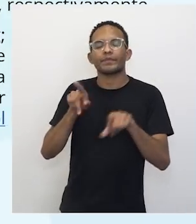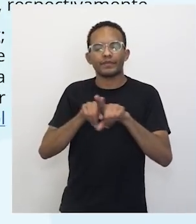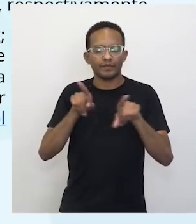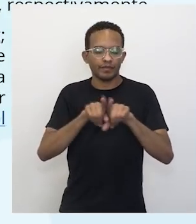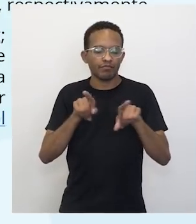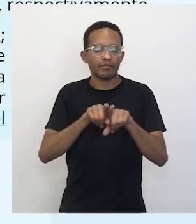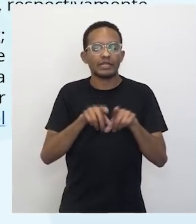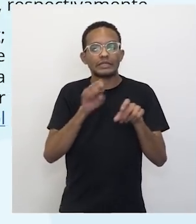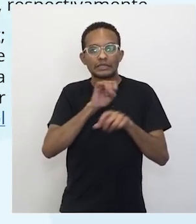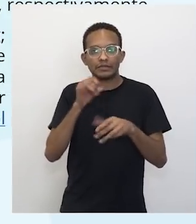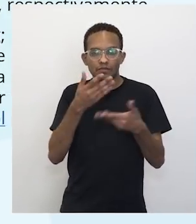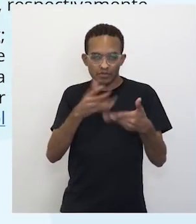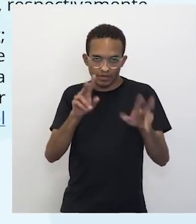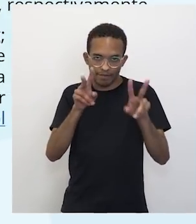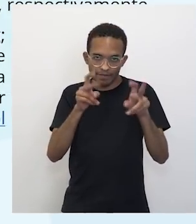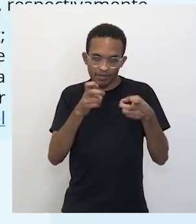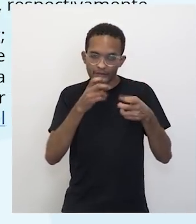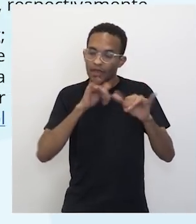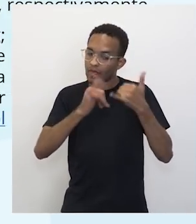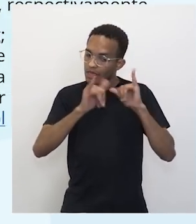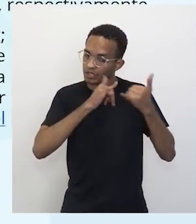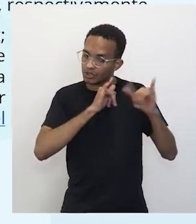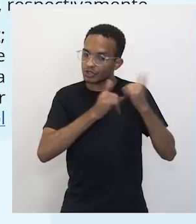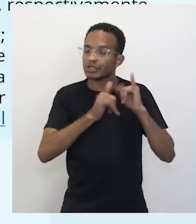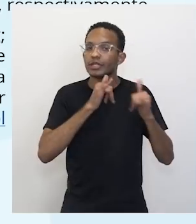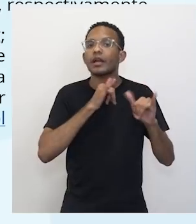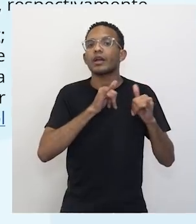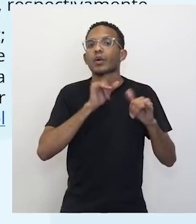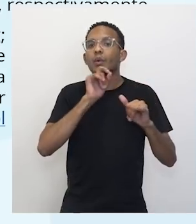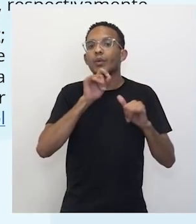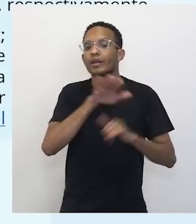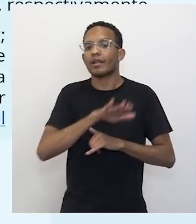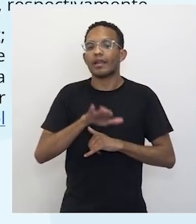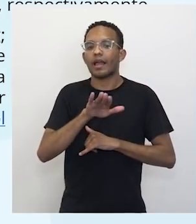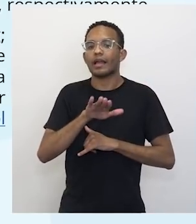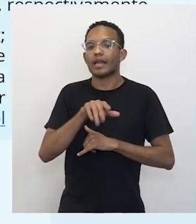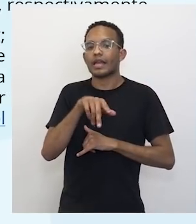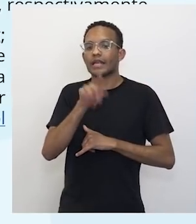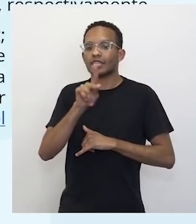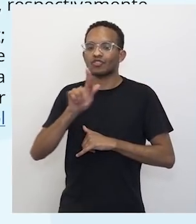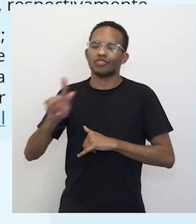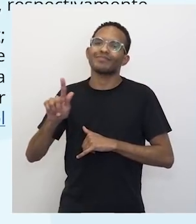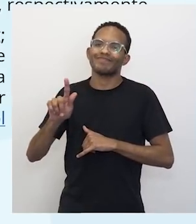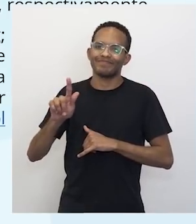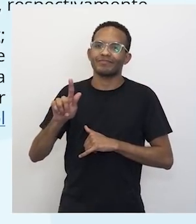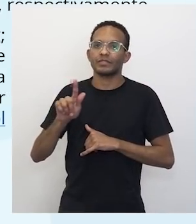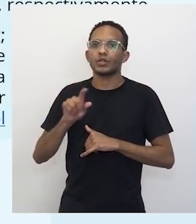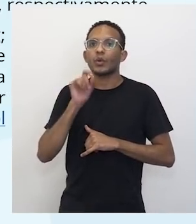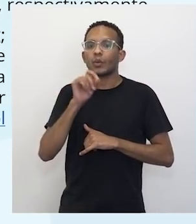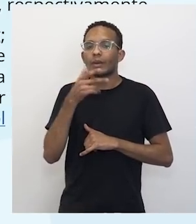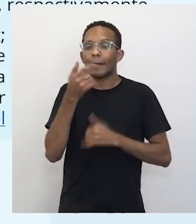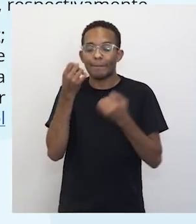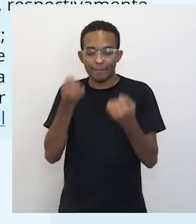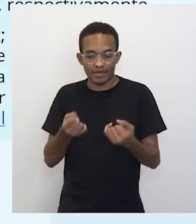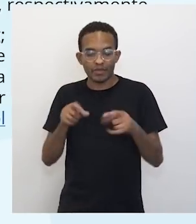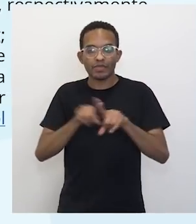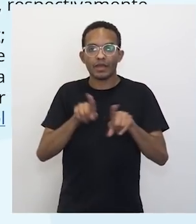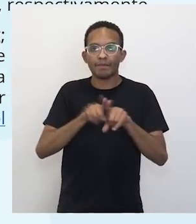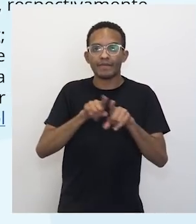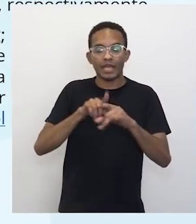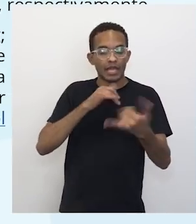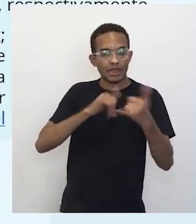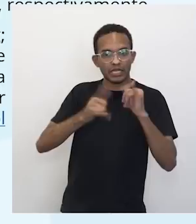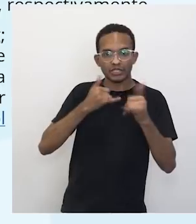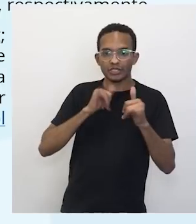você perceber, né, que é a energia por quilograma, né? Isso. Então, unidade de massa e unidade de energia.